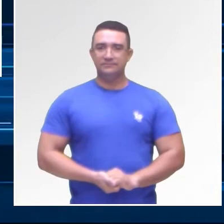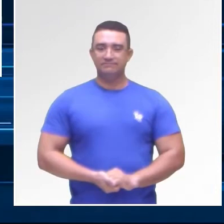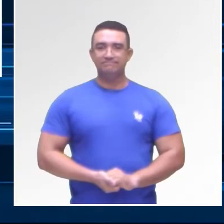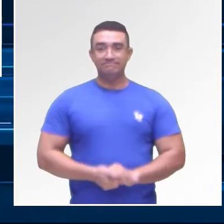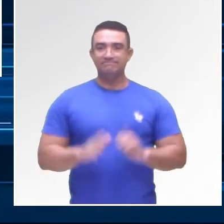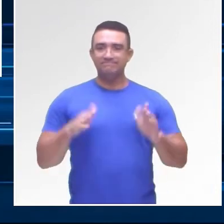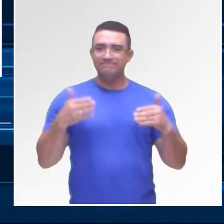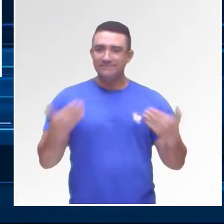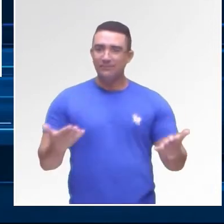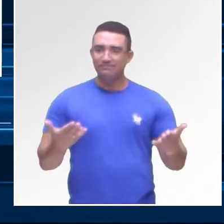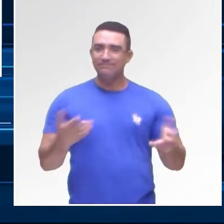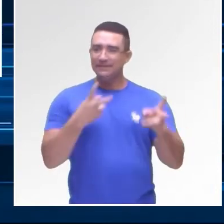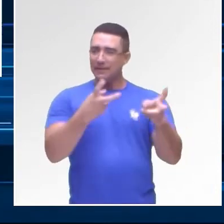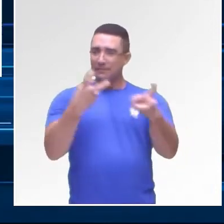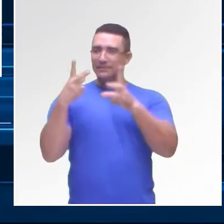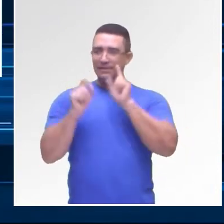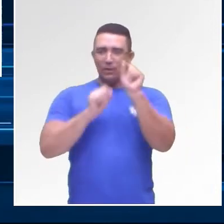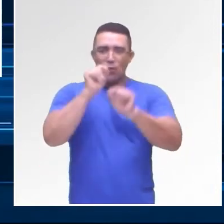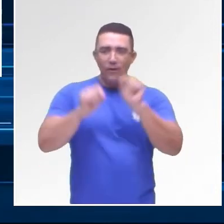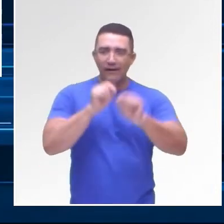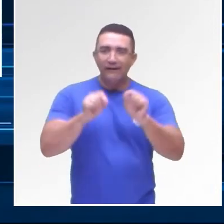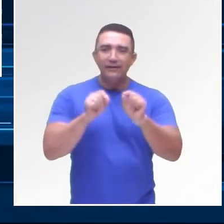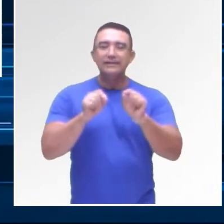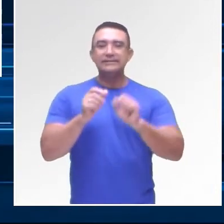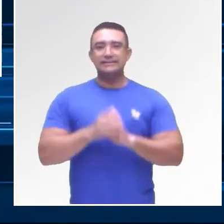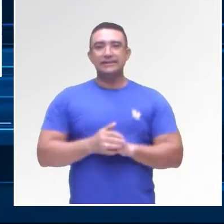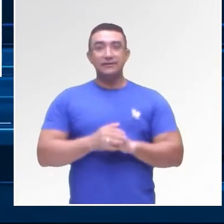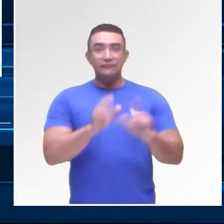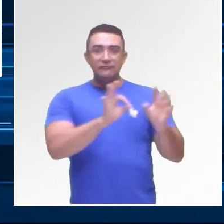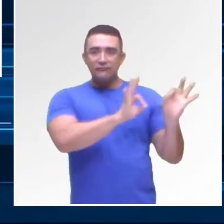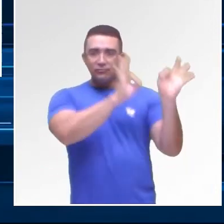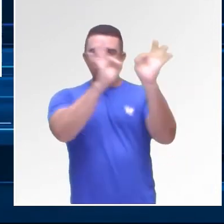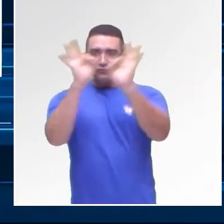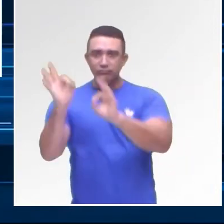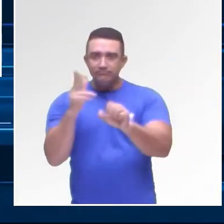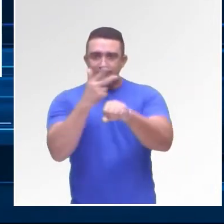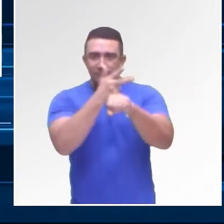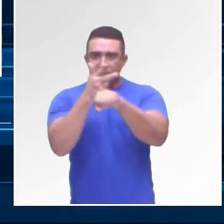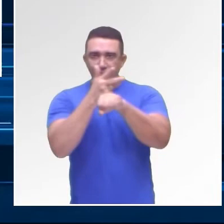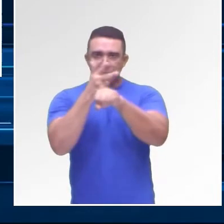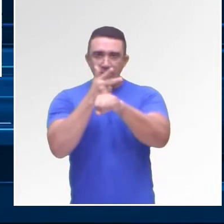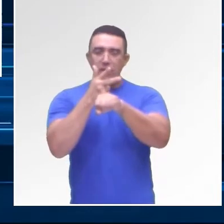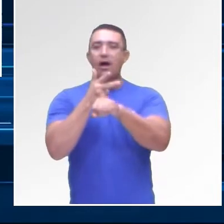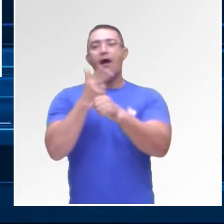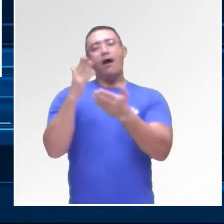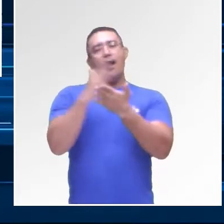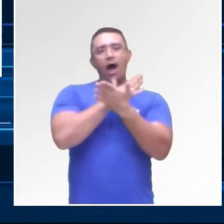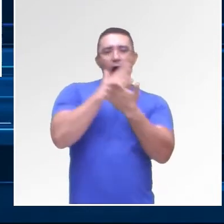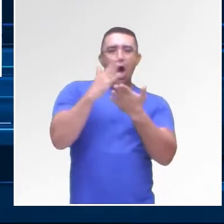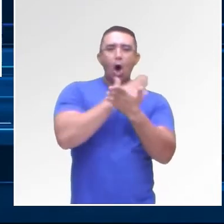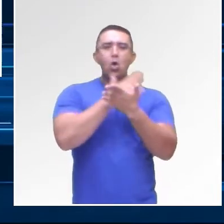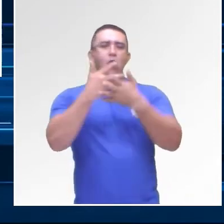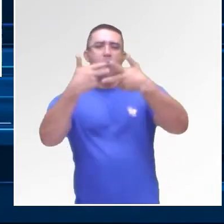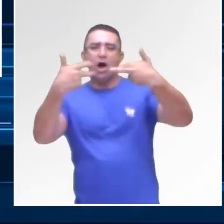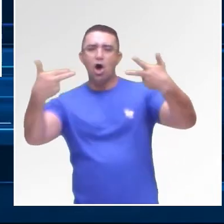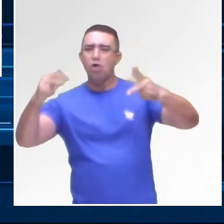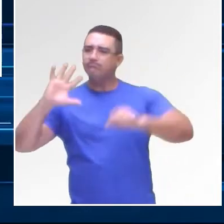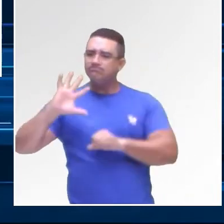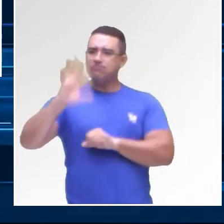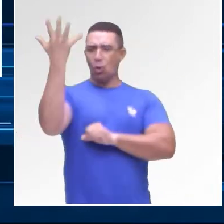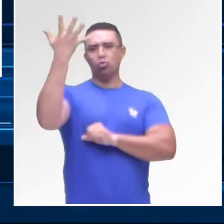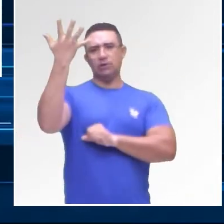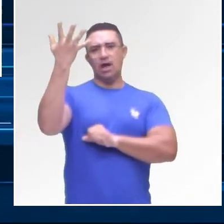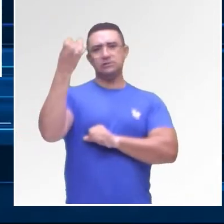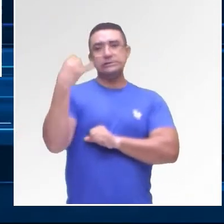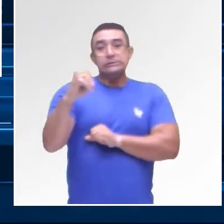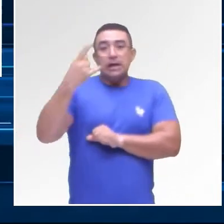Muito bem, então vocês viram aí no nosso vídeo algumas das coisas que acontecem se a gente